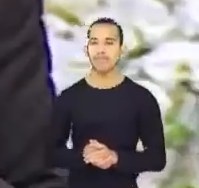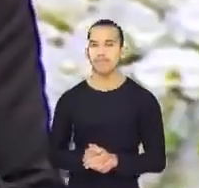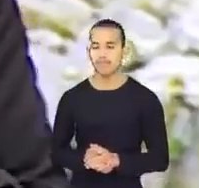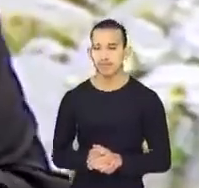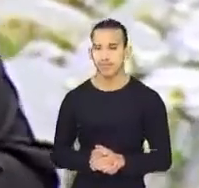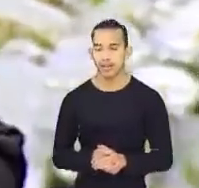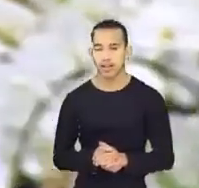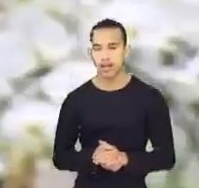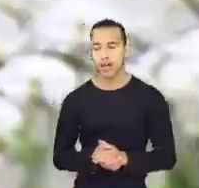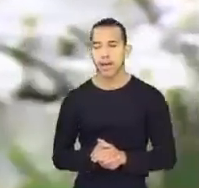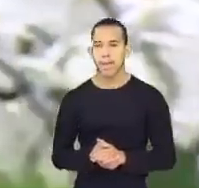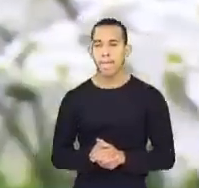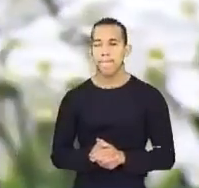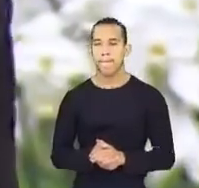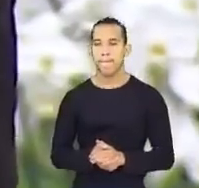Então,